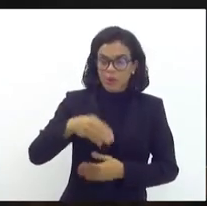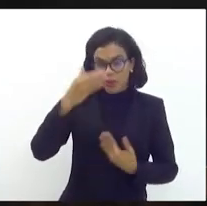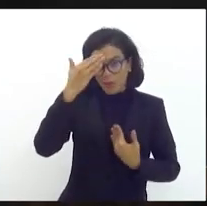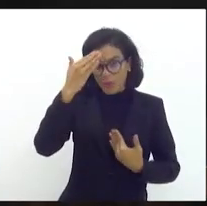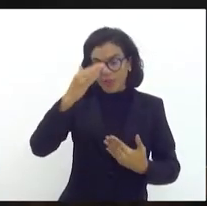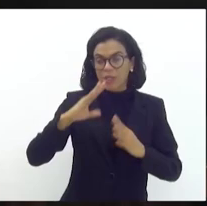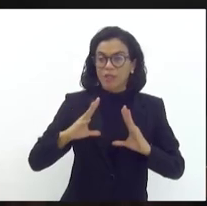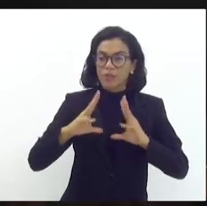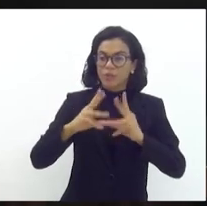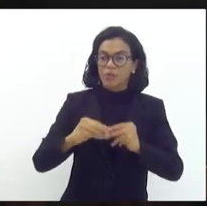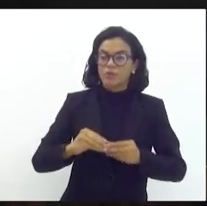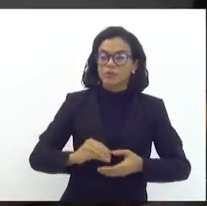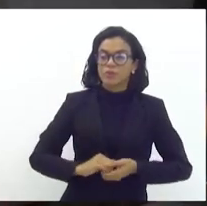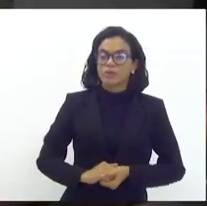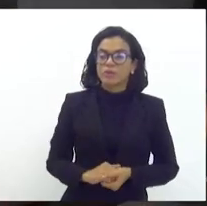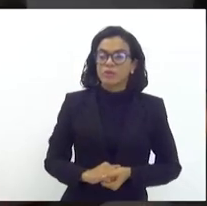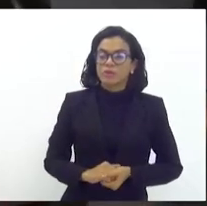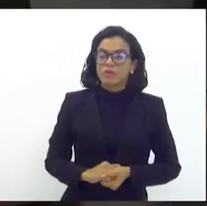a todos